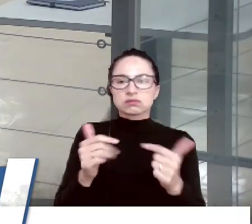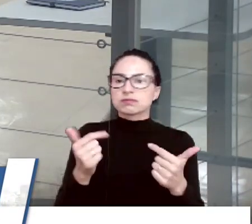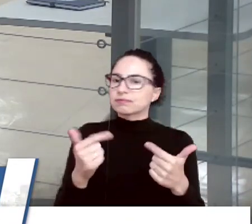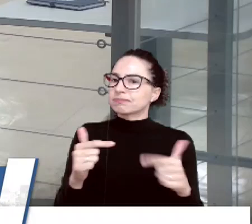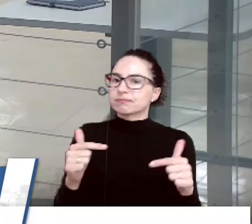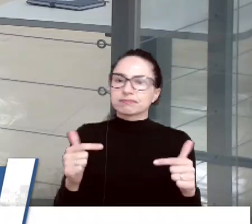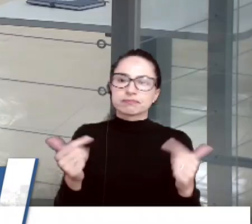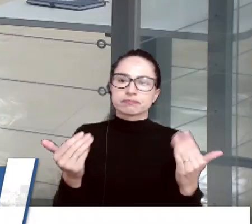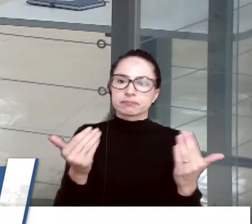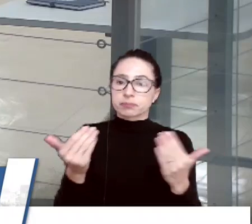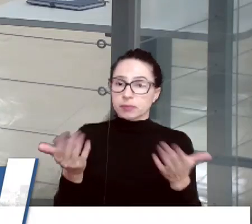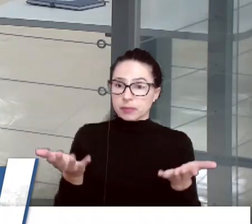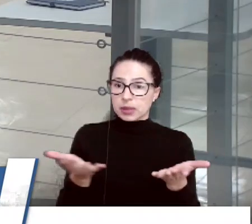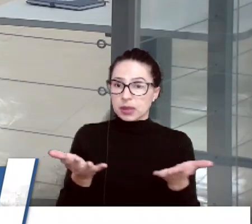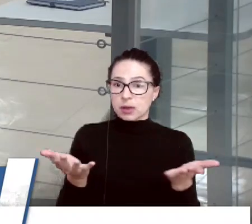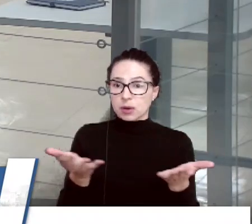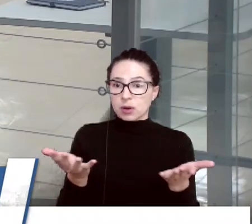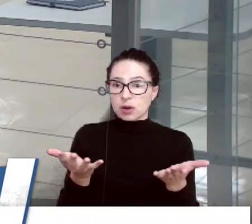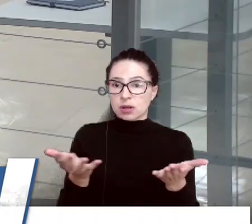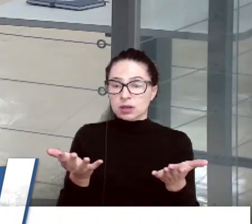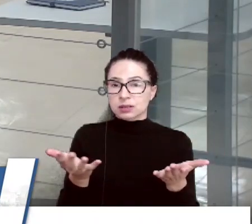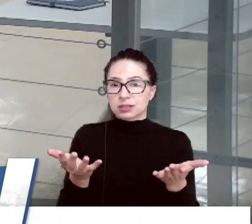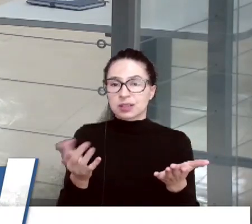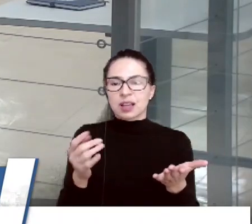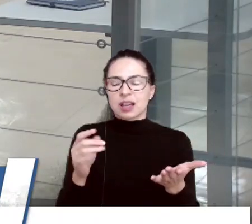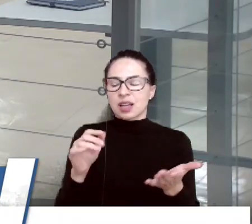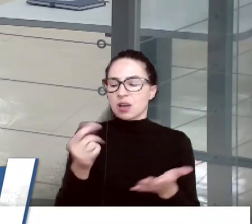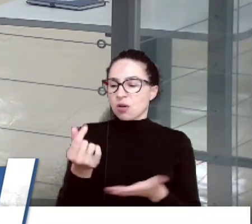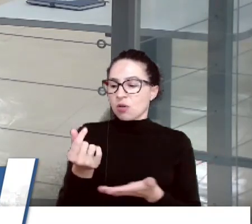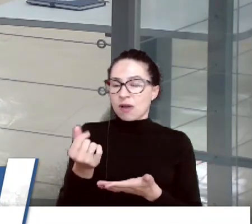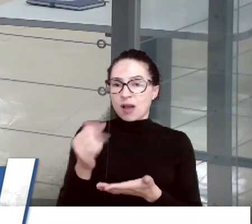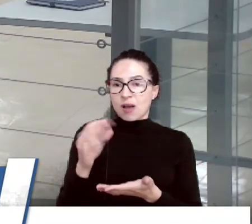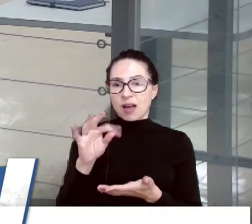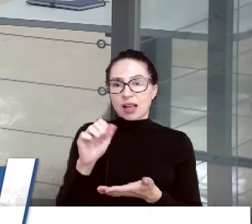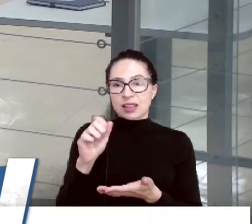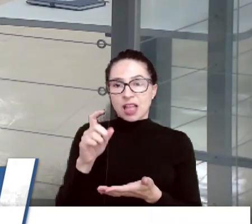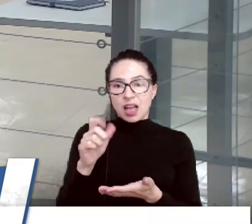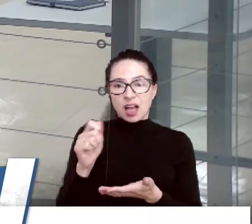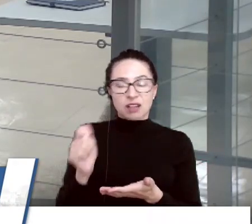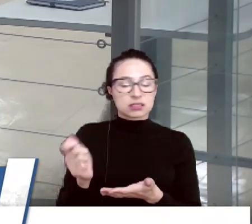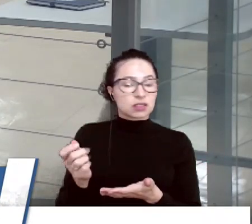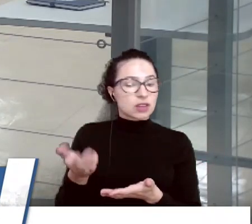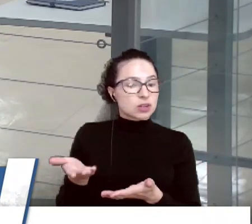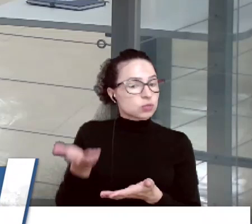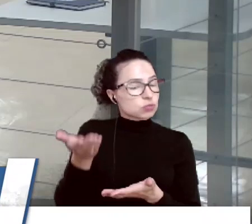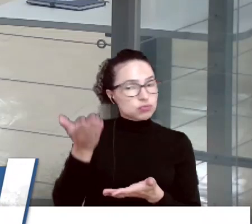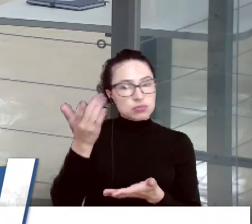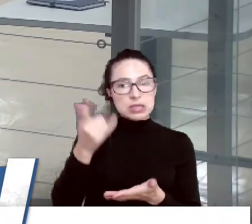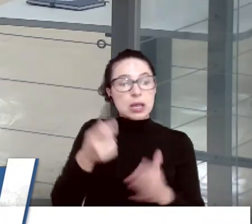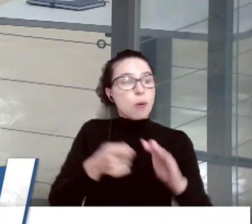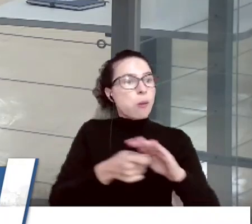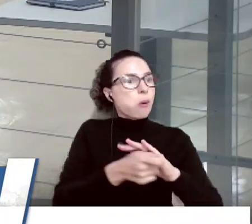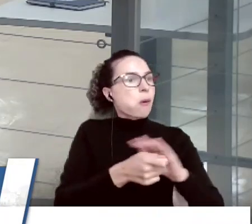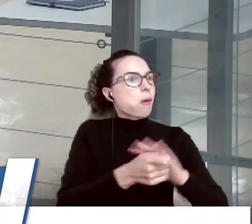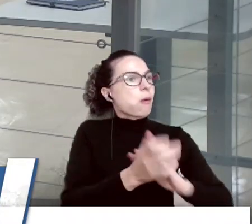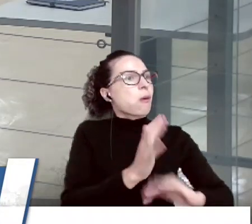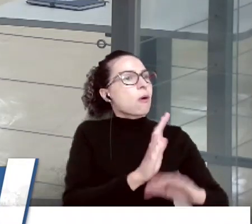proporção que tem hoje. A tarifa vai subir, os investimentos vão desaparecer,